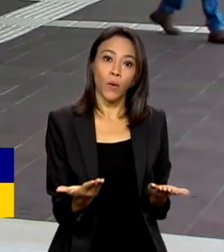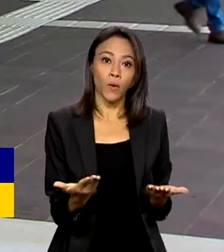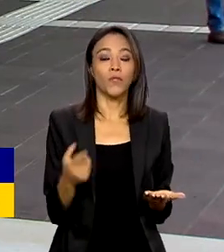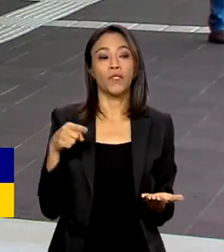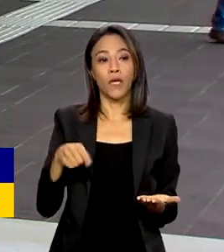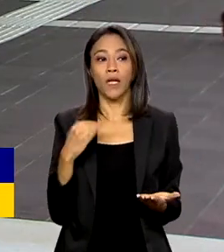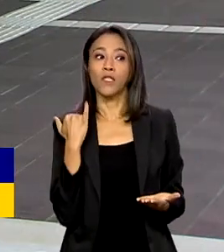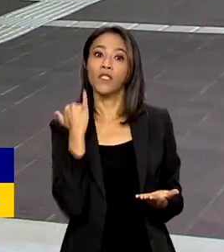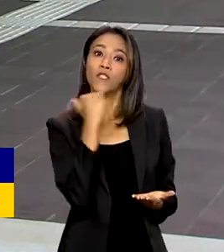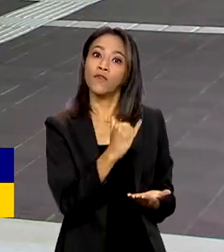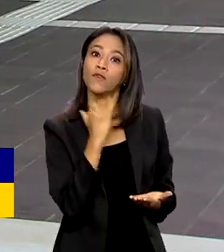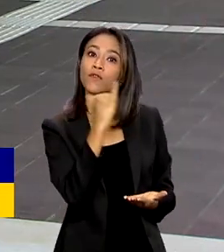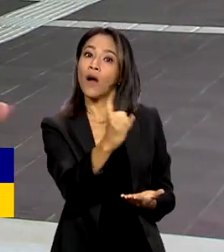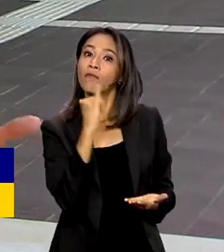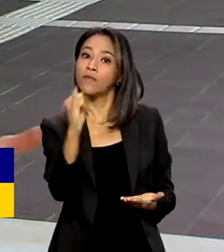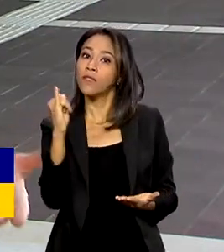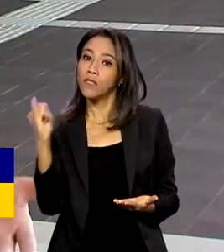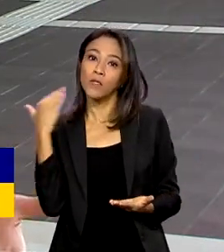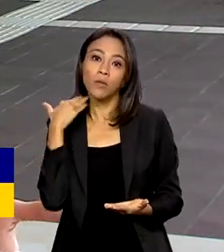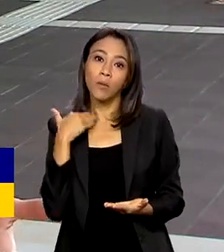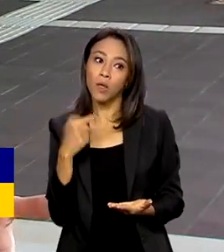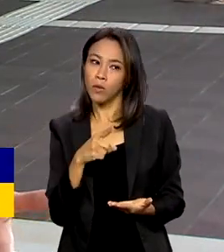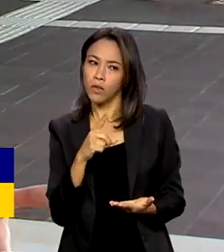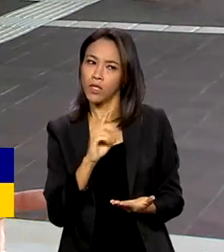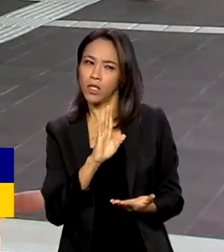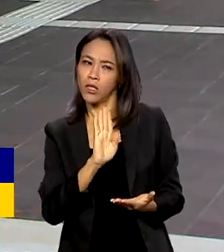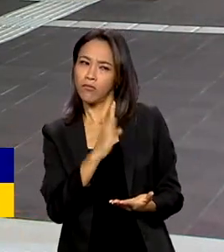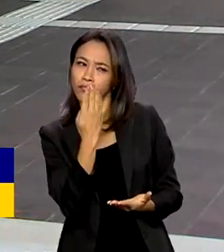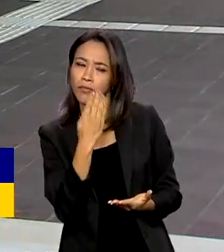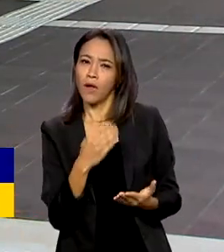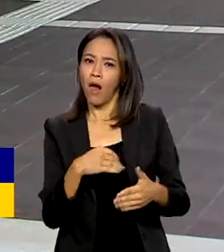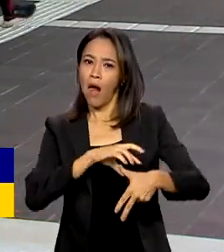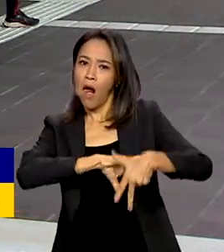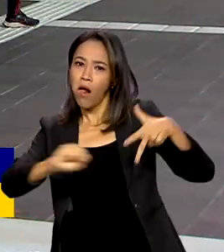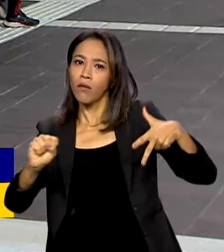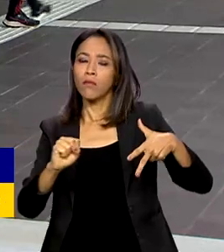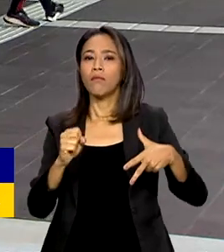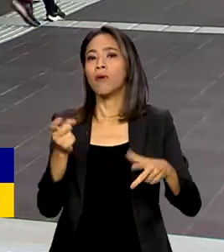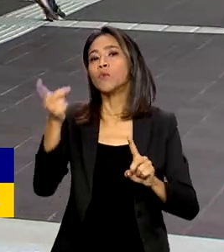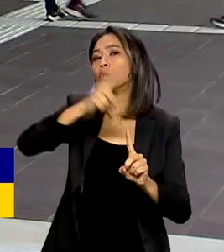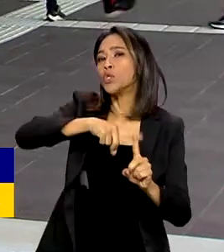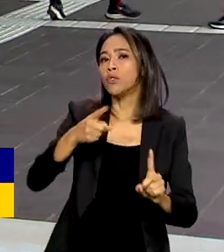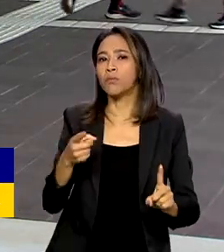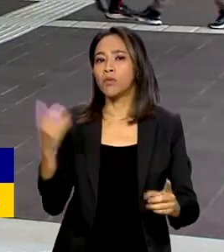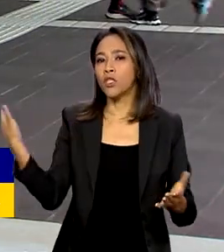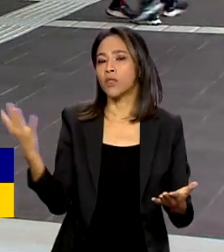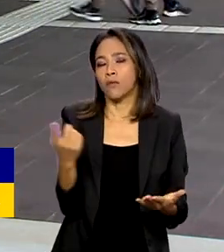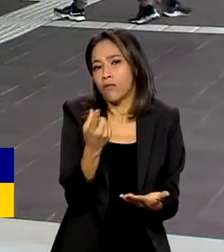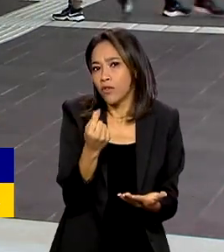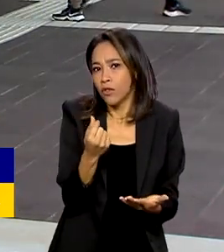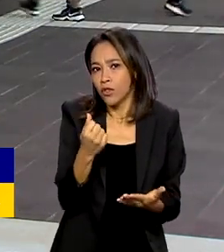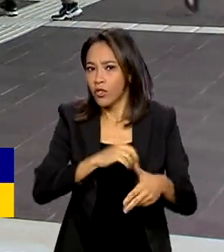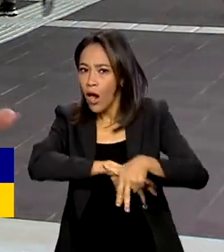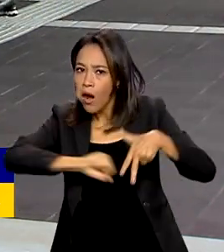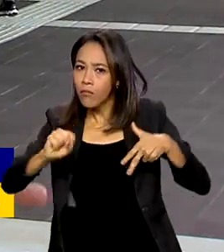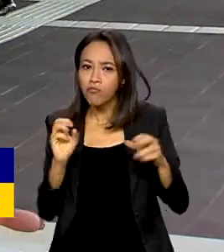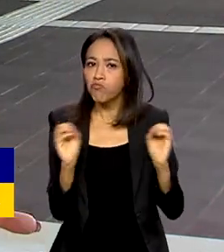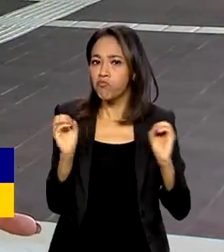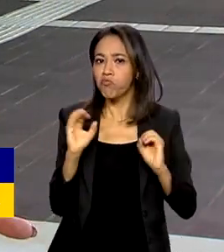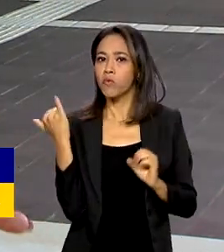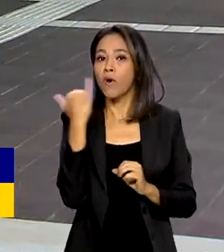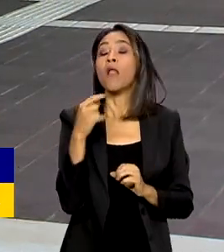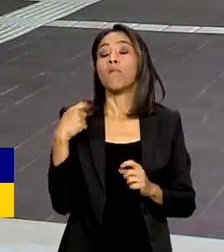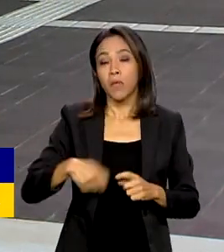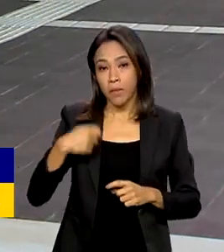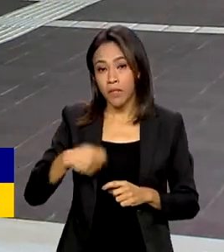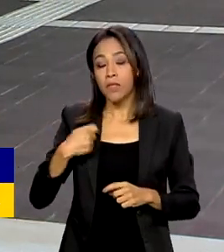informam ao BC quando existe alguma transação fraudulenta, mas não falam qual tipo de golpe. A ideia é que os bancos passem a informar